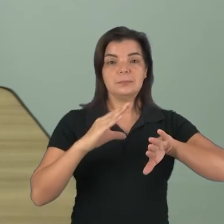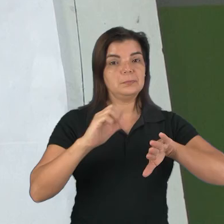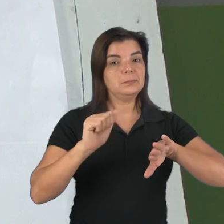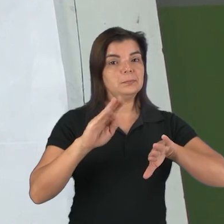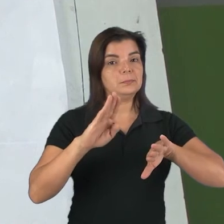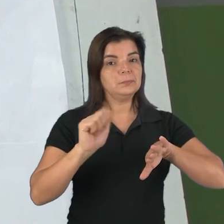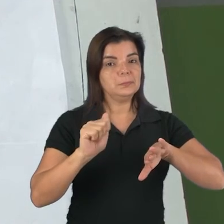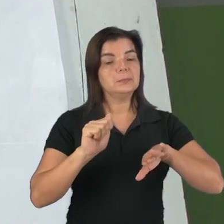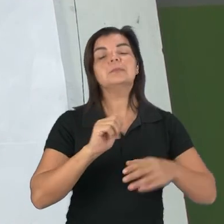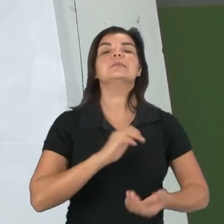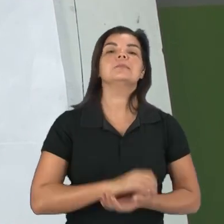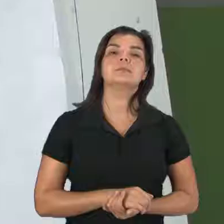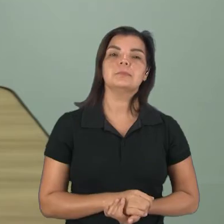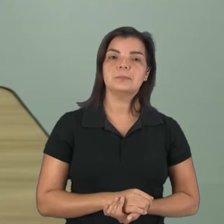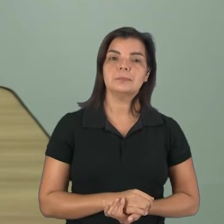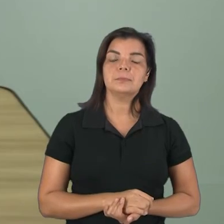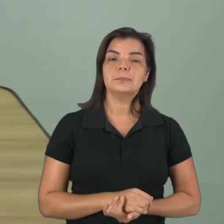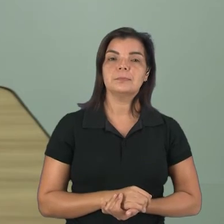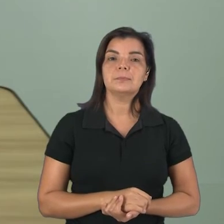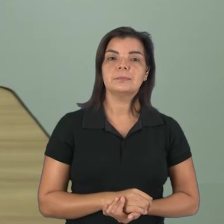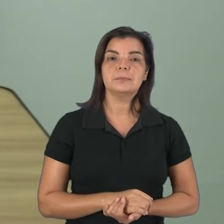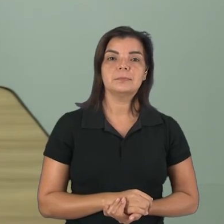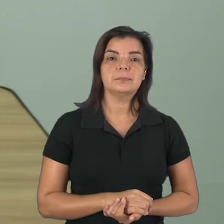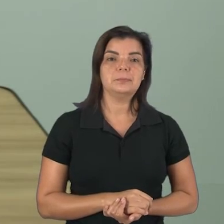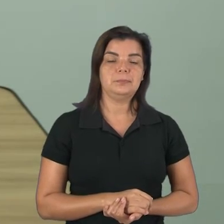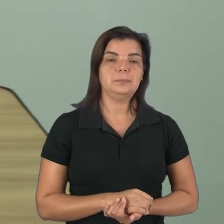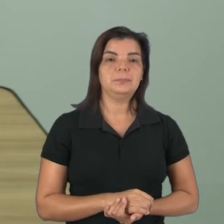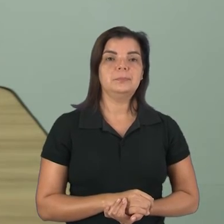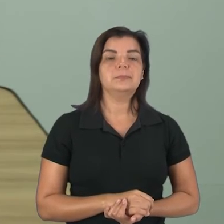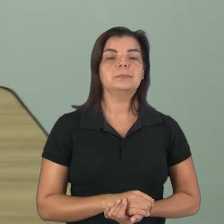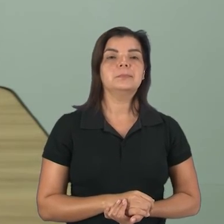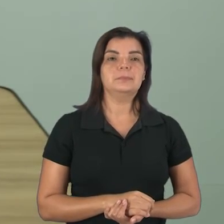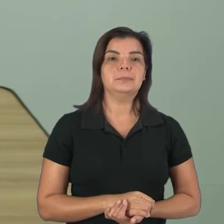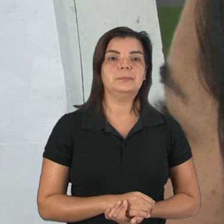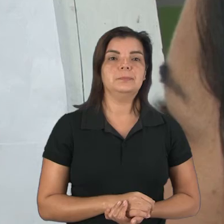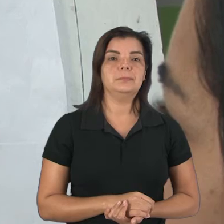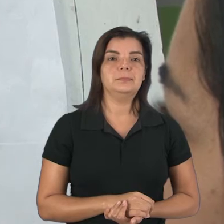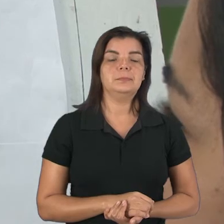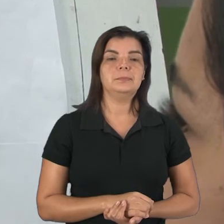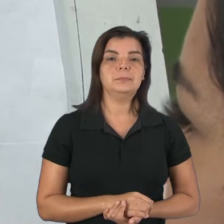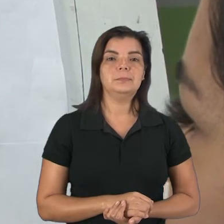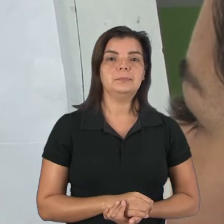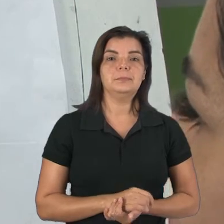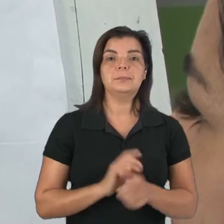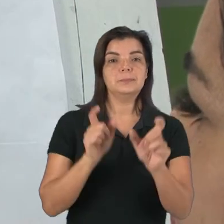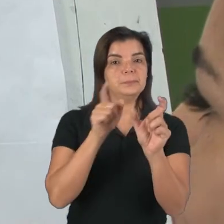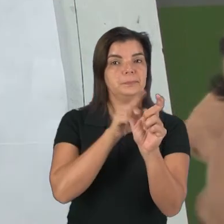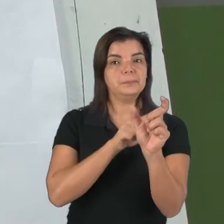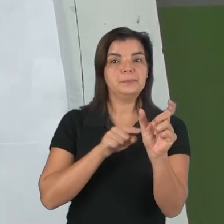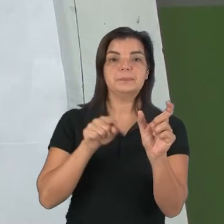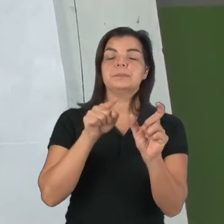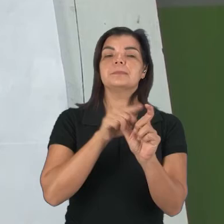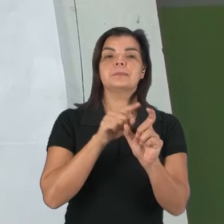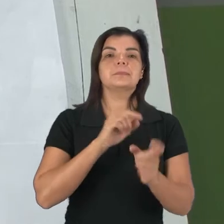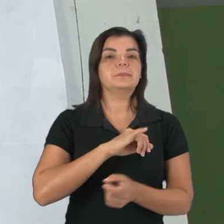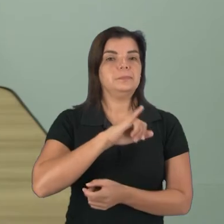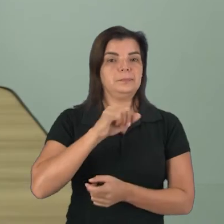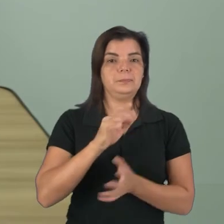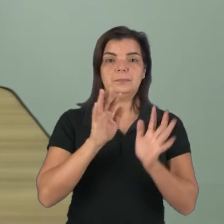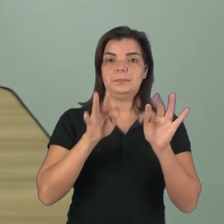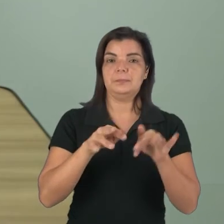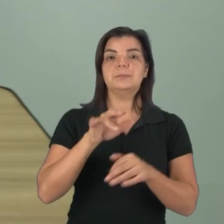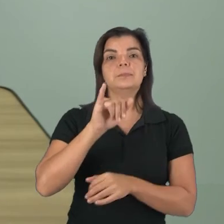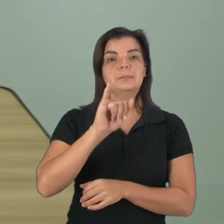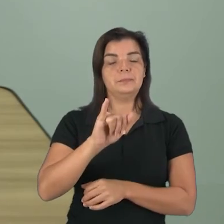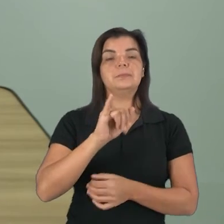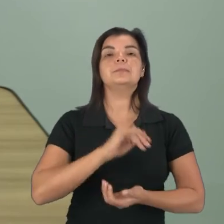fica acaba isso mesmo vamos circular a palavra jabuti inicia com J